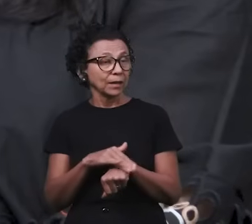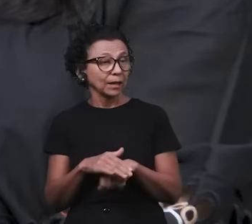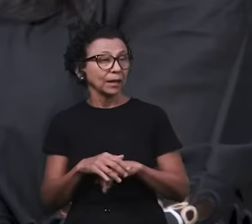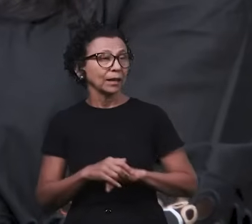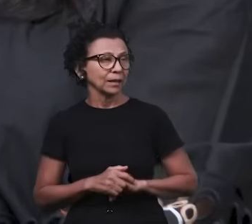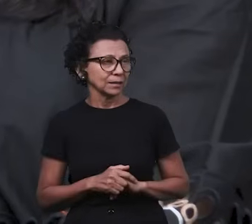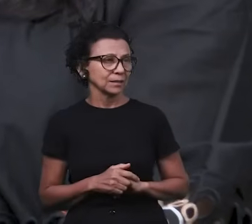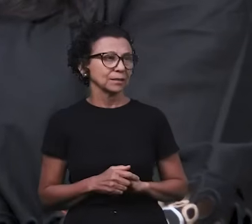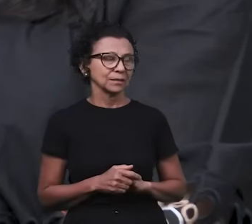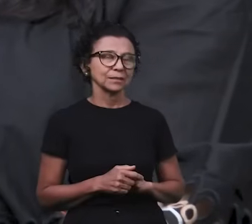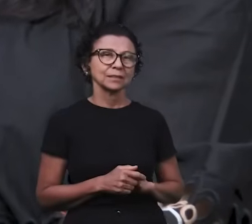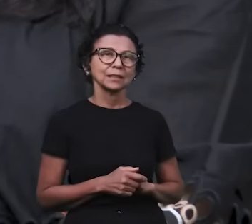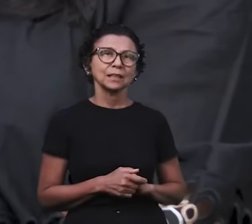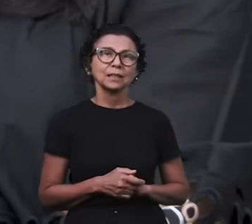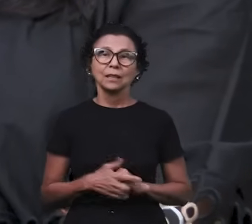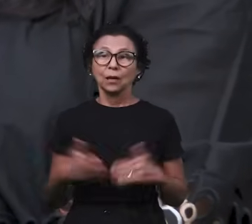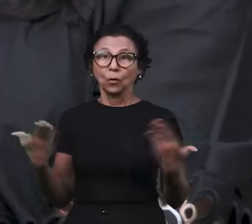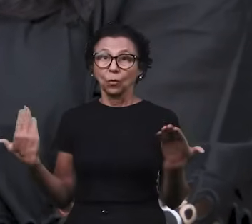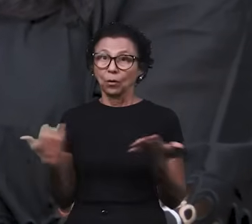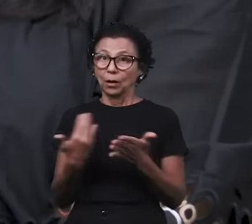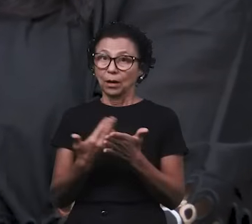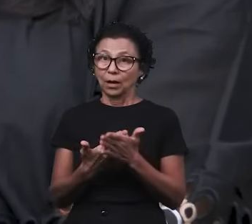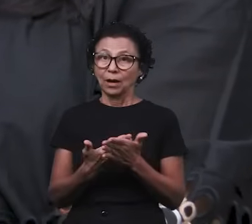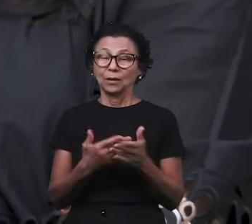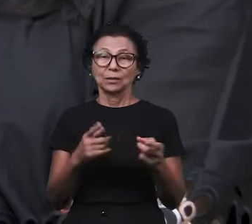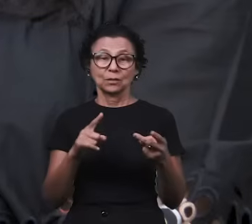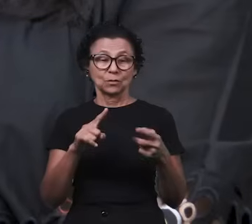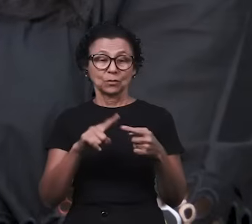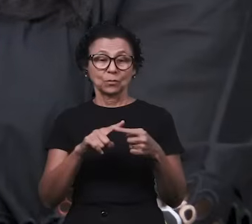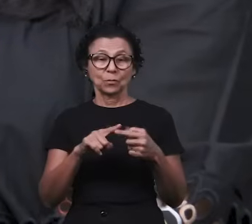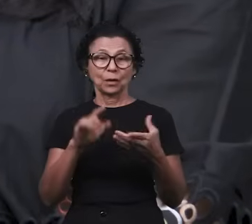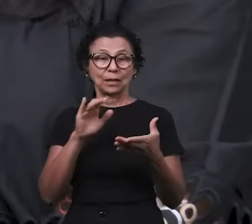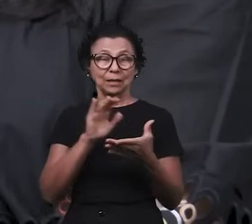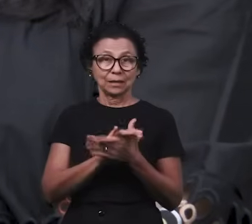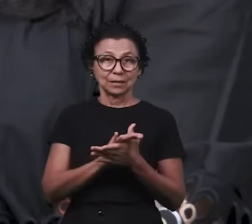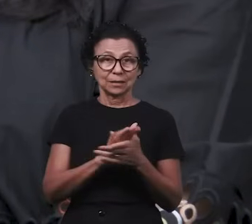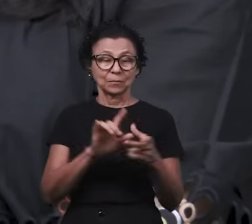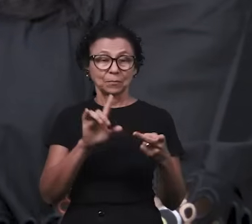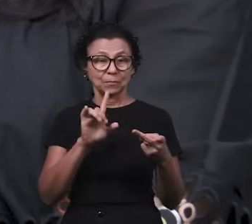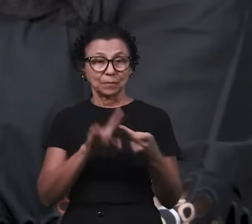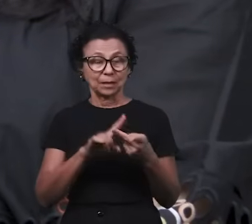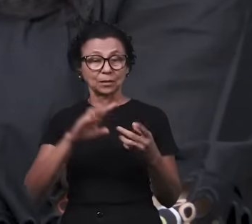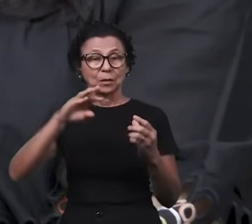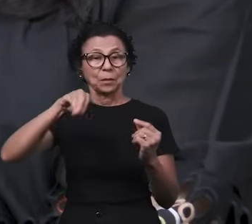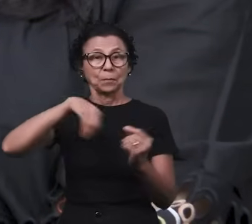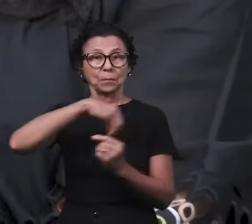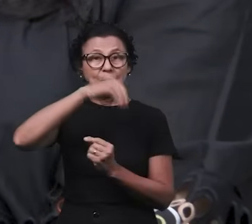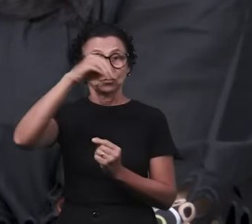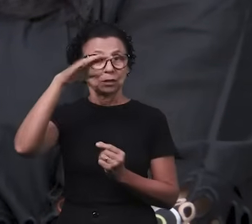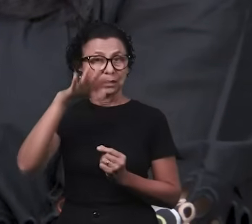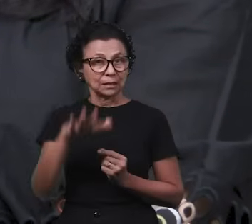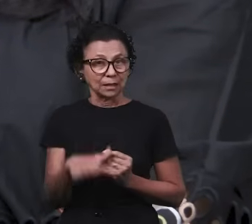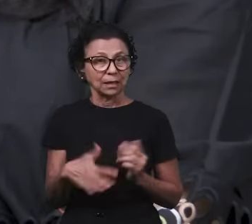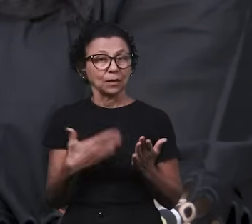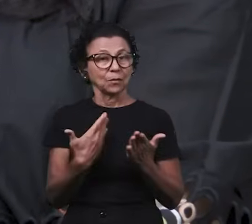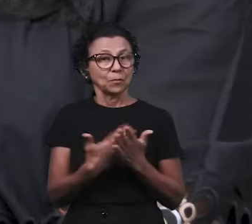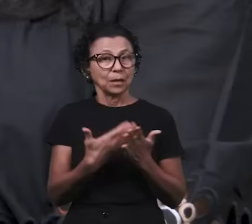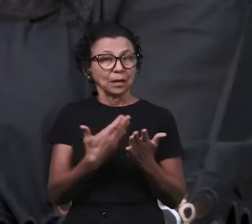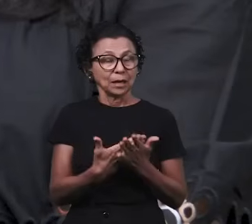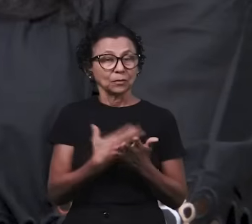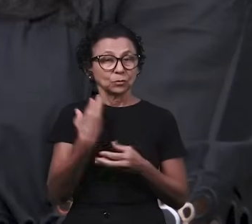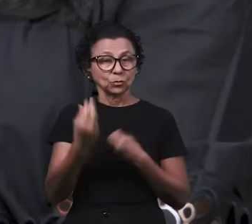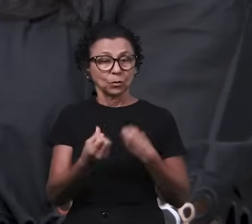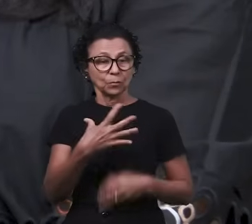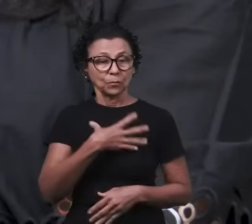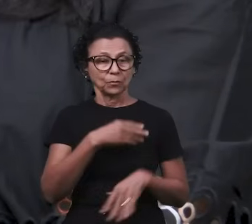nossas casas. Tivemos uma aula sobre casamentos, tivemos uma aula sobre os recursos da graça, uma aula sobre educar os